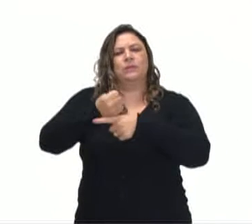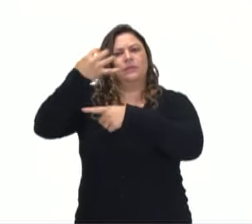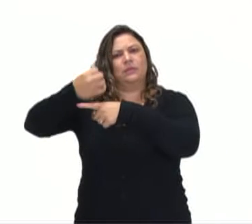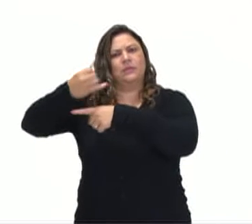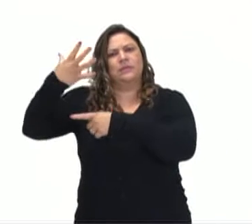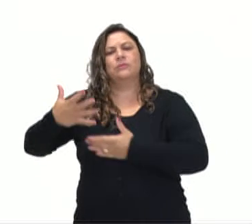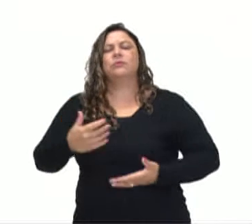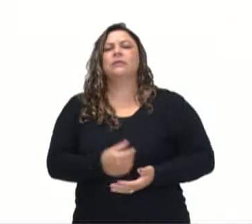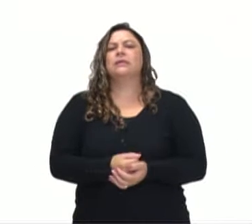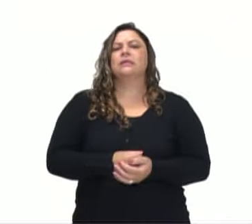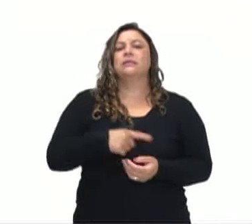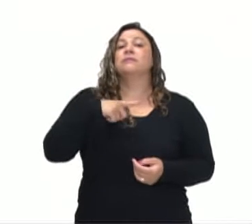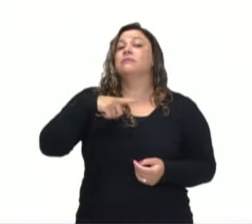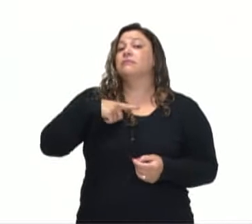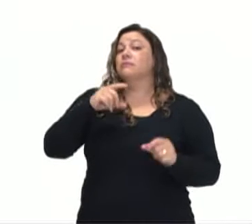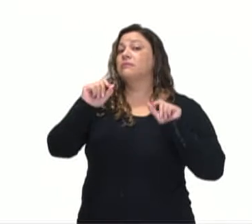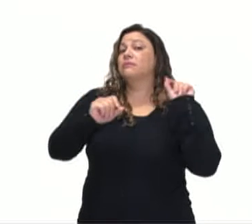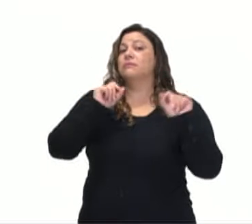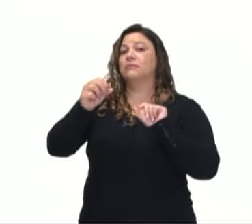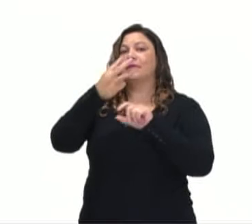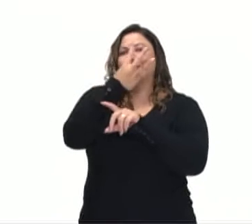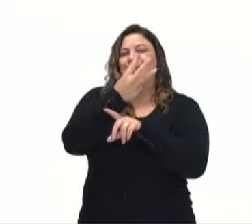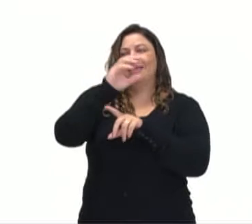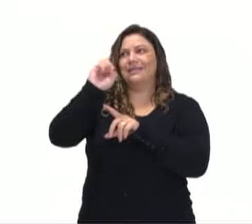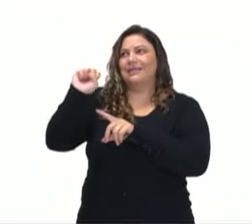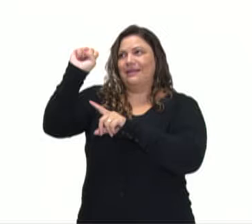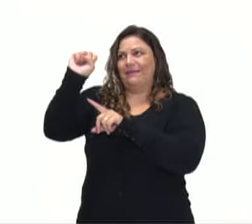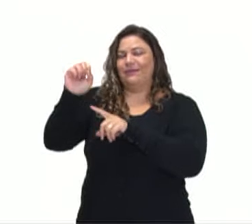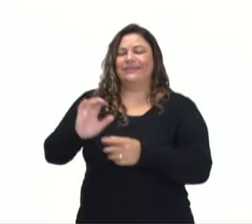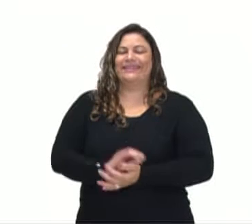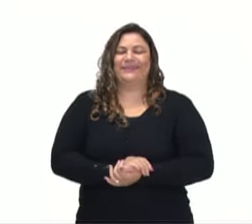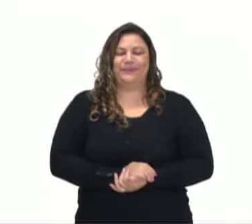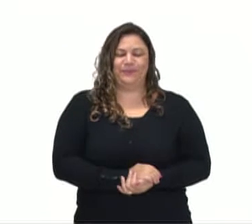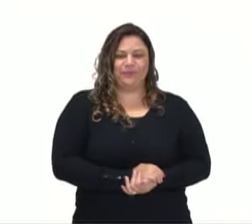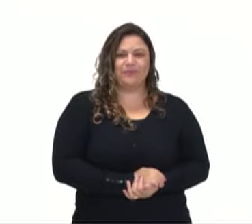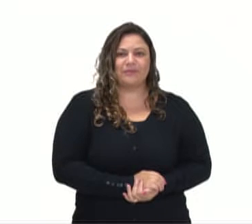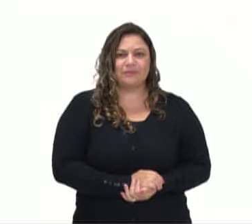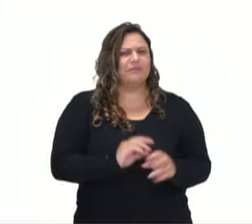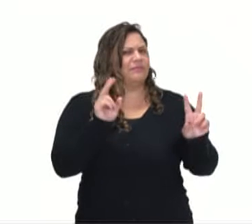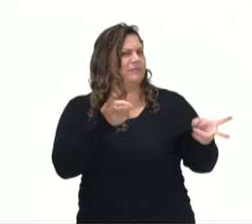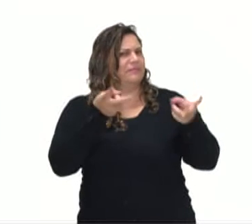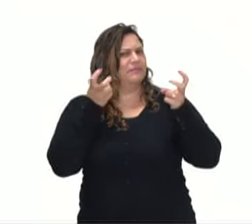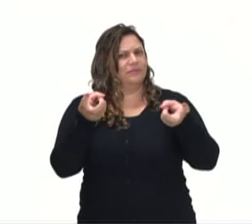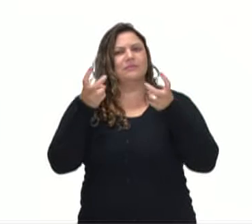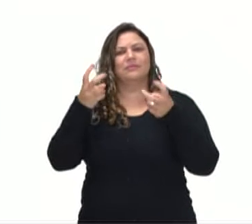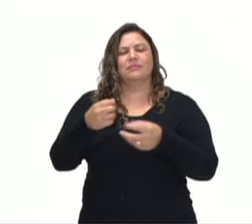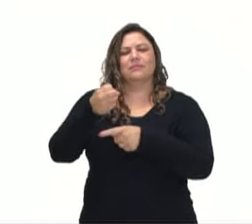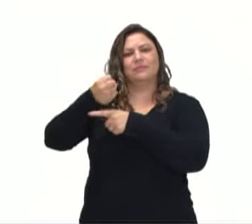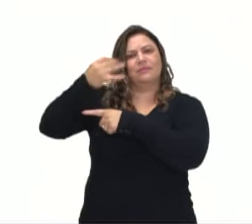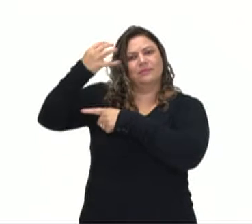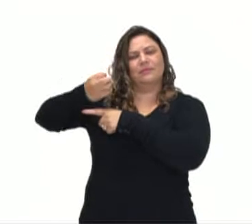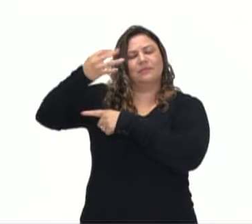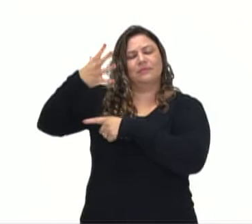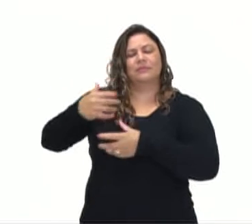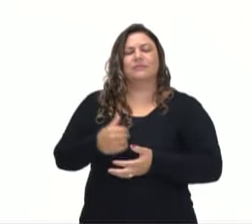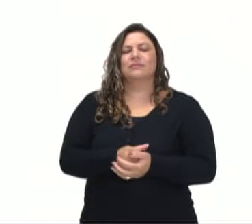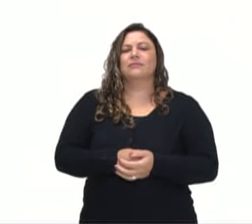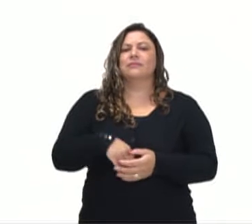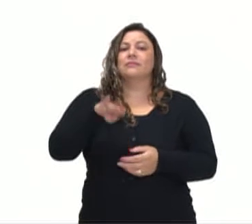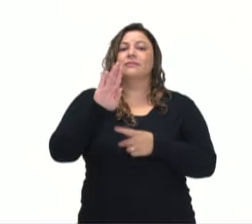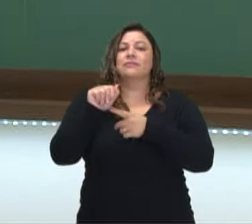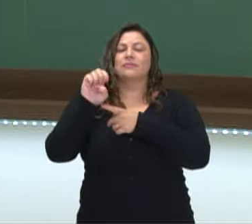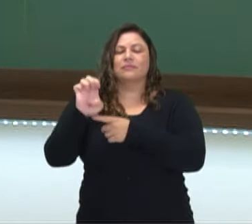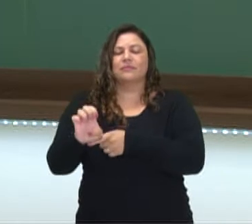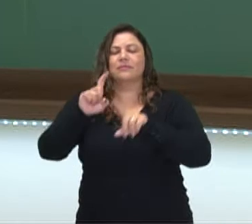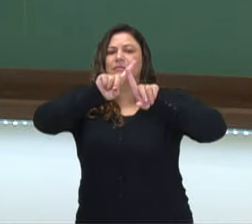eu vou ter o quanto? 3 elevado à oitava. Então, ó, note que na potência de potência, conserva-se a base e multiplicam